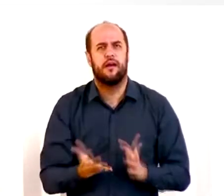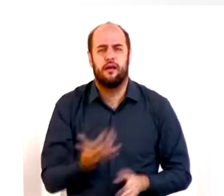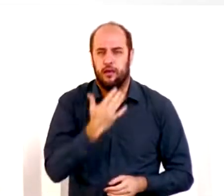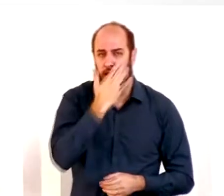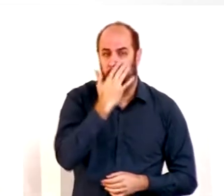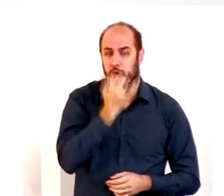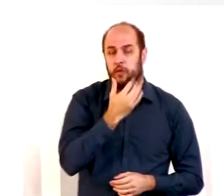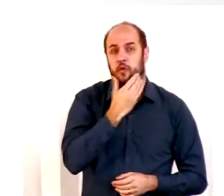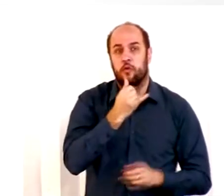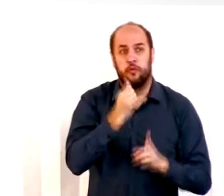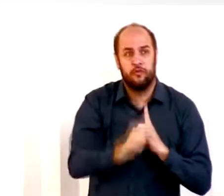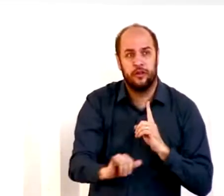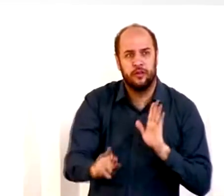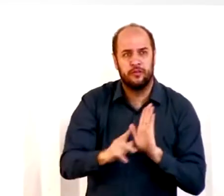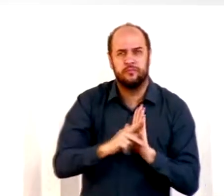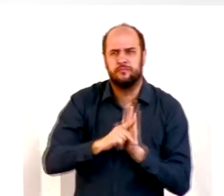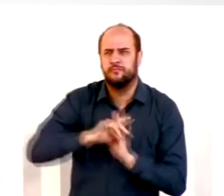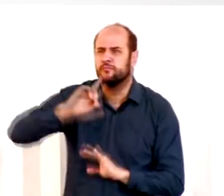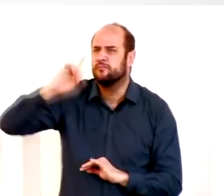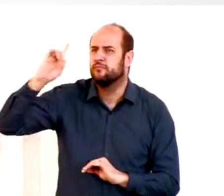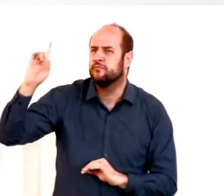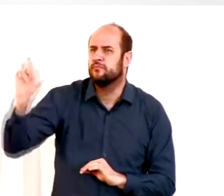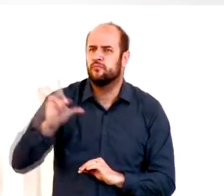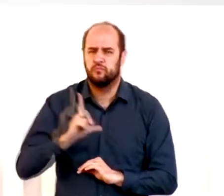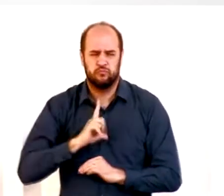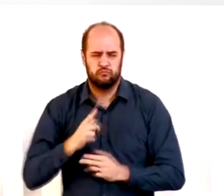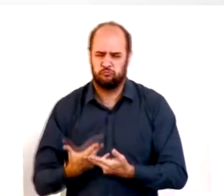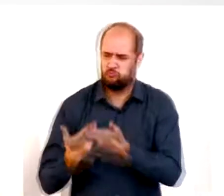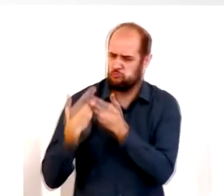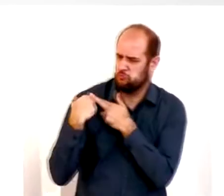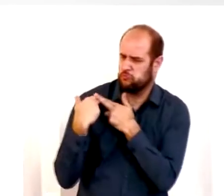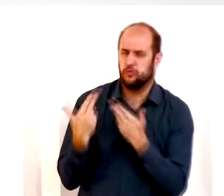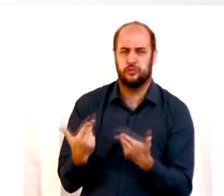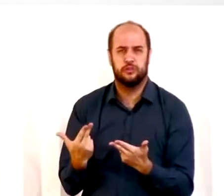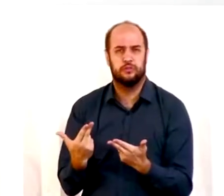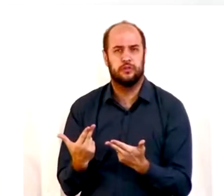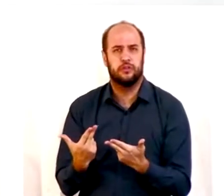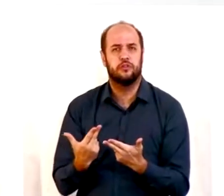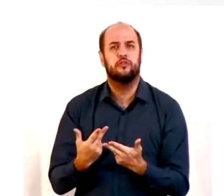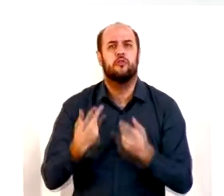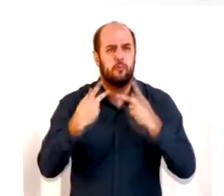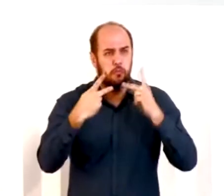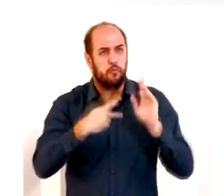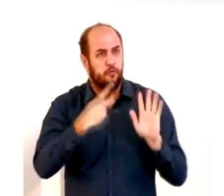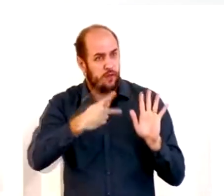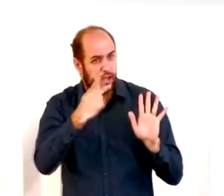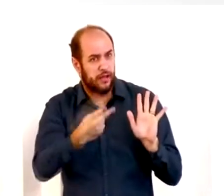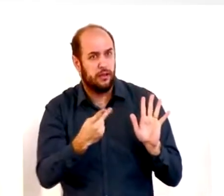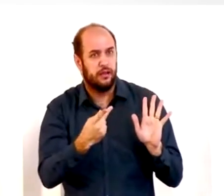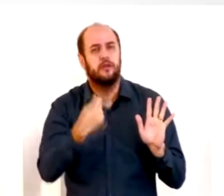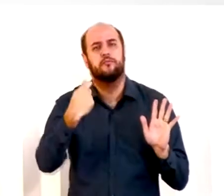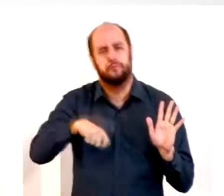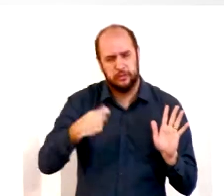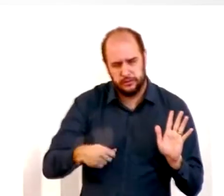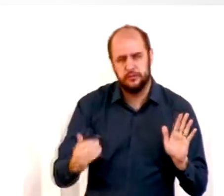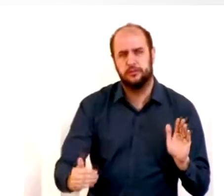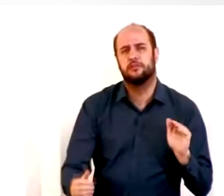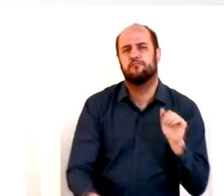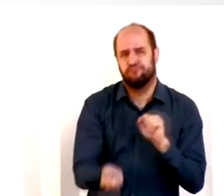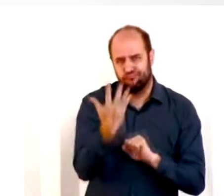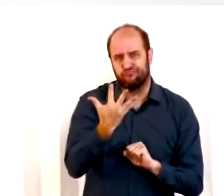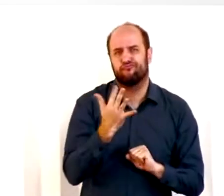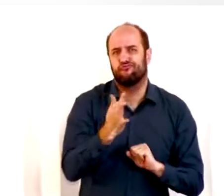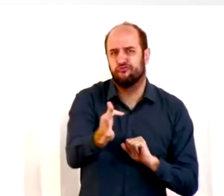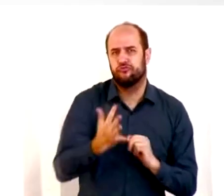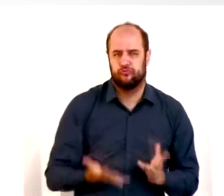que eram profetas de Deus, eles tinham que ter um compromisso, a sua profecia precisaria se cumprir. Se eles profetizassem e a